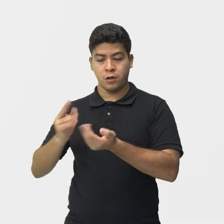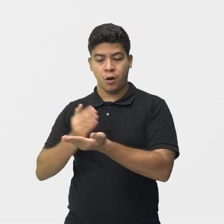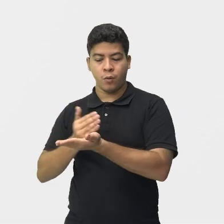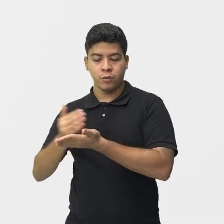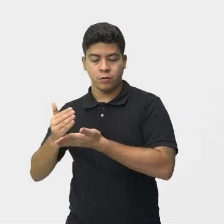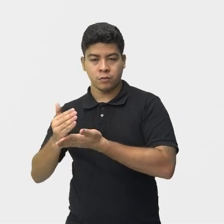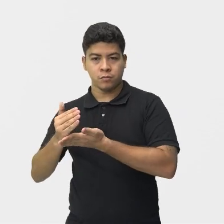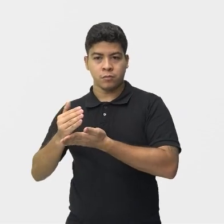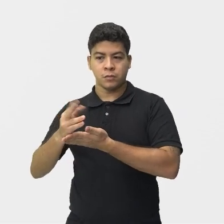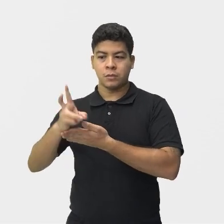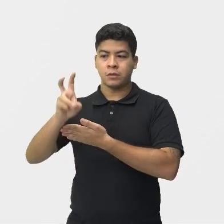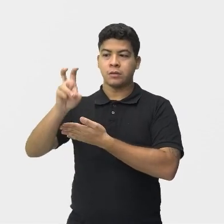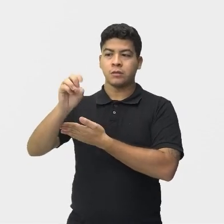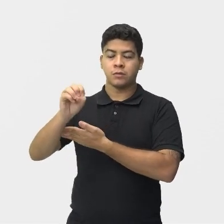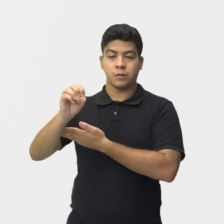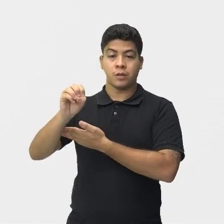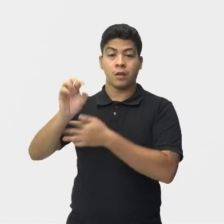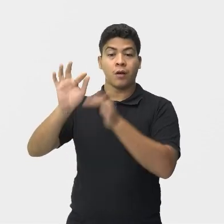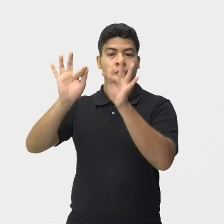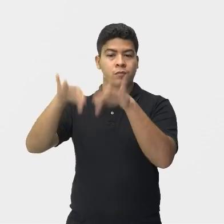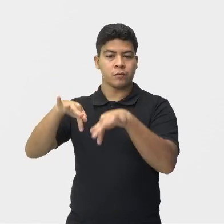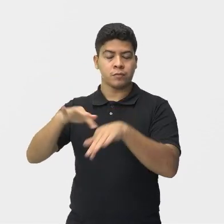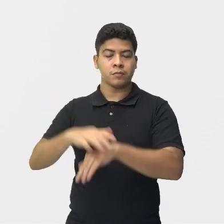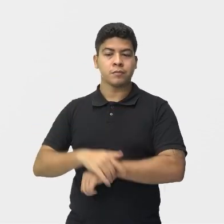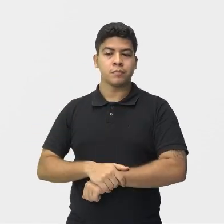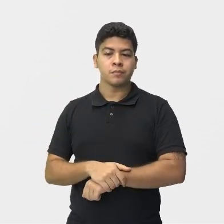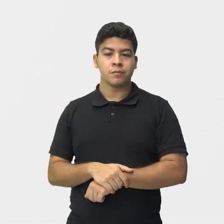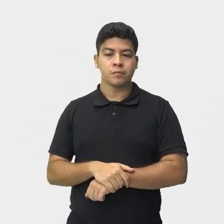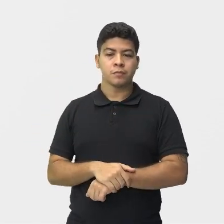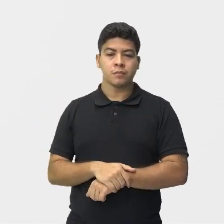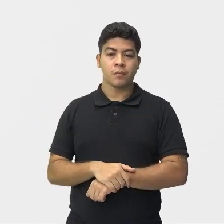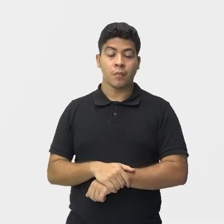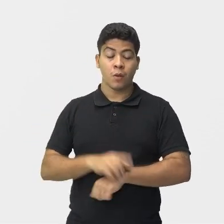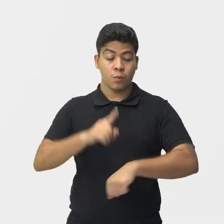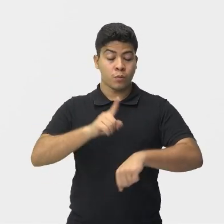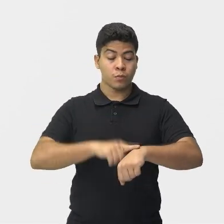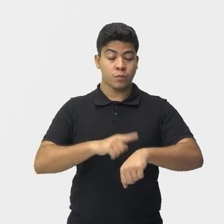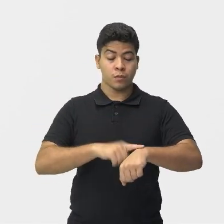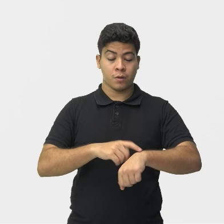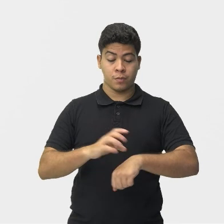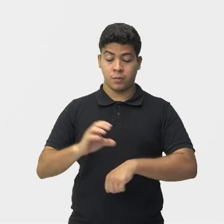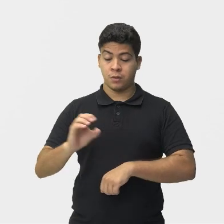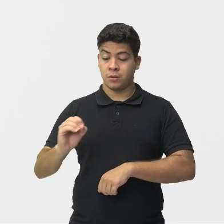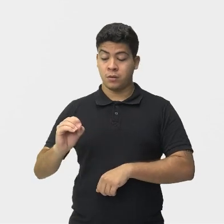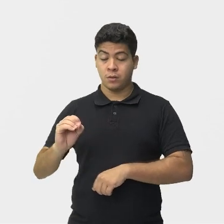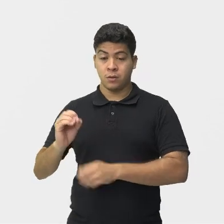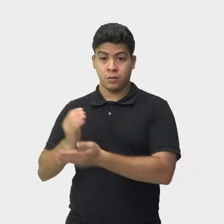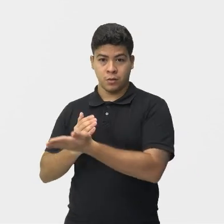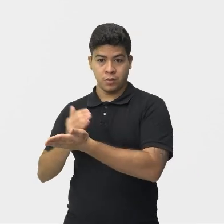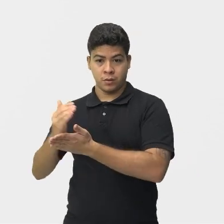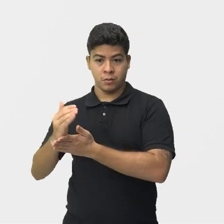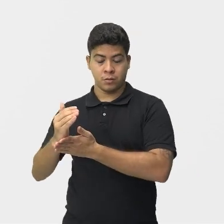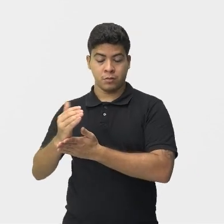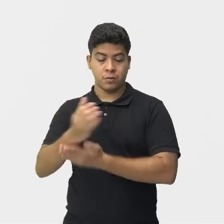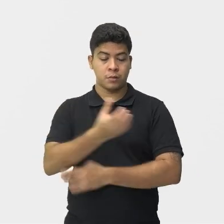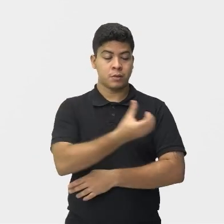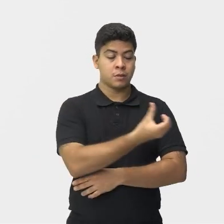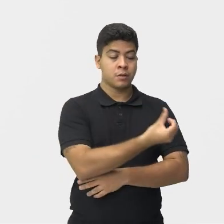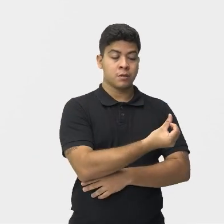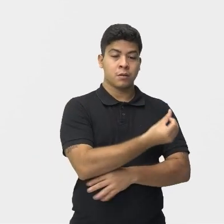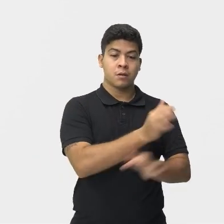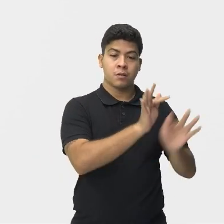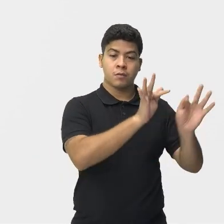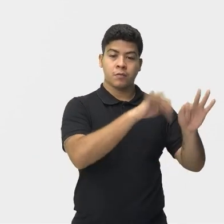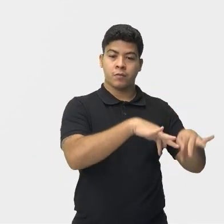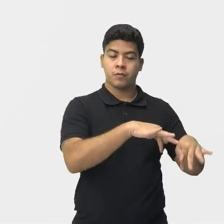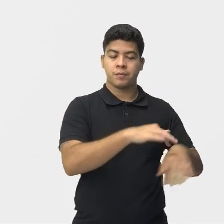o tempo final, né, já que eu quero calcular até 6 segundos de movimento a aceleração. Então, vamos ver